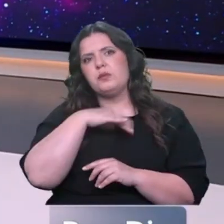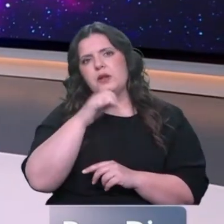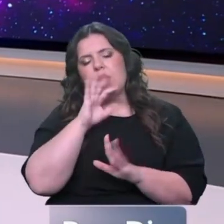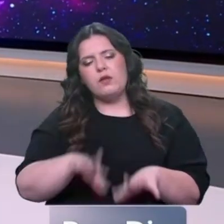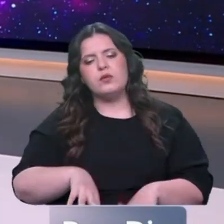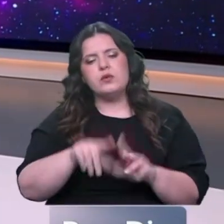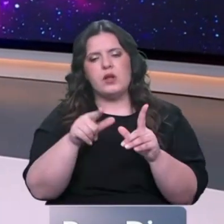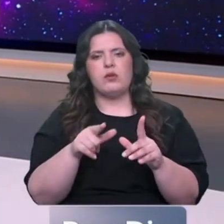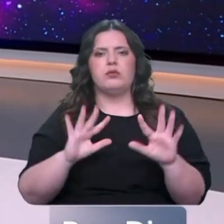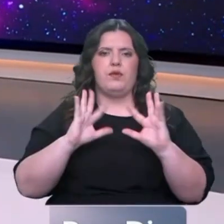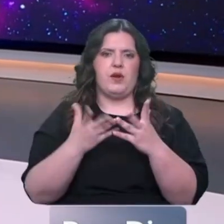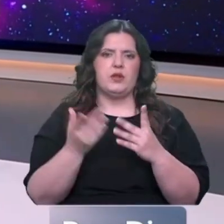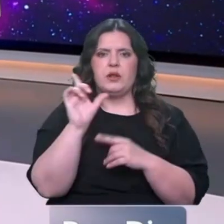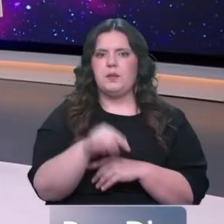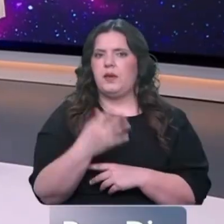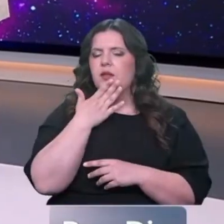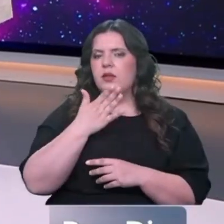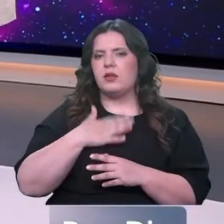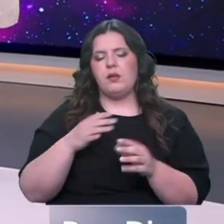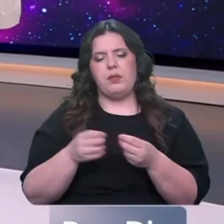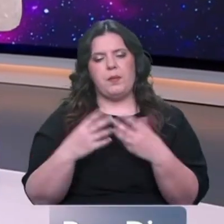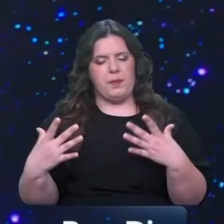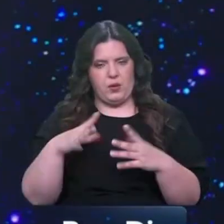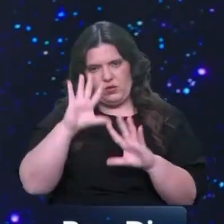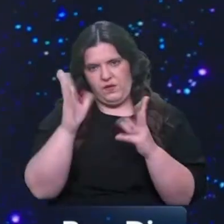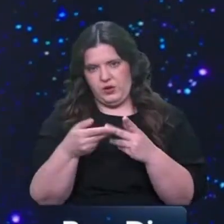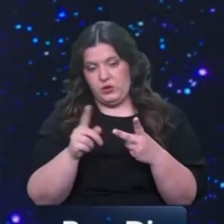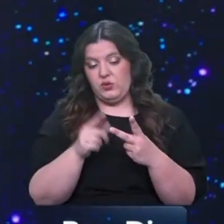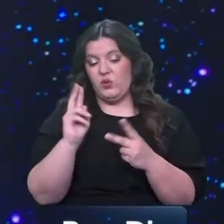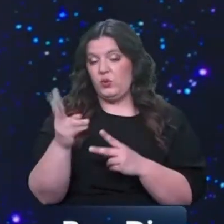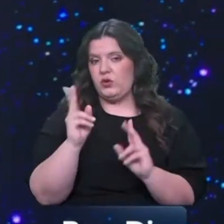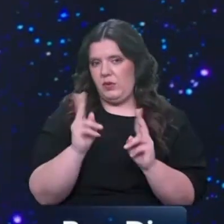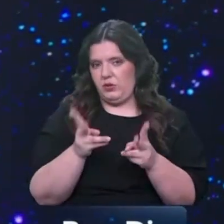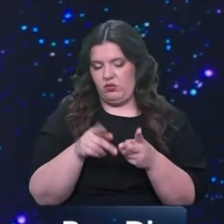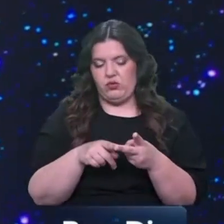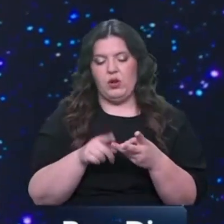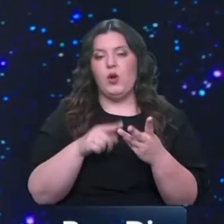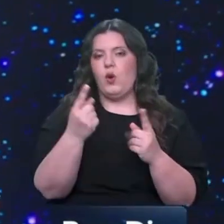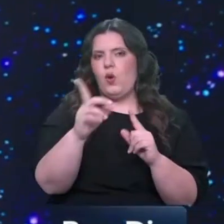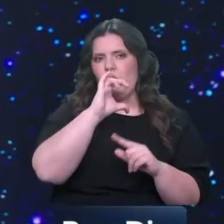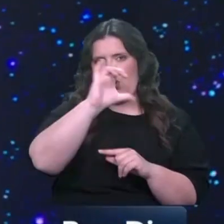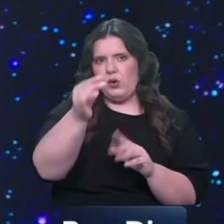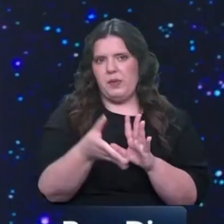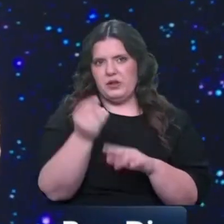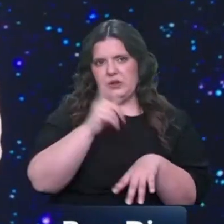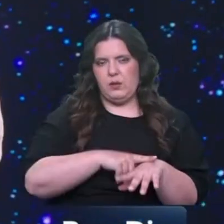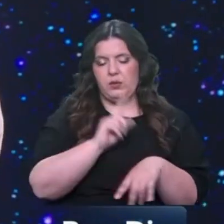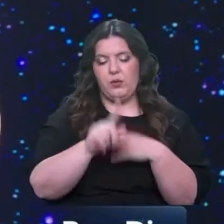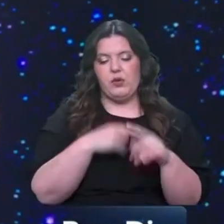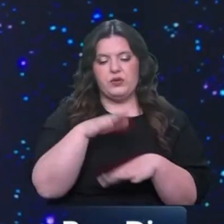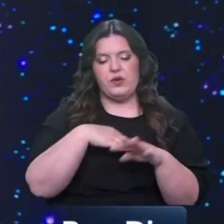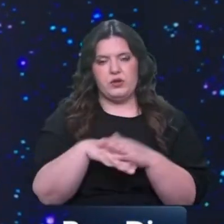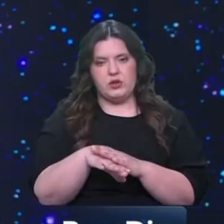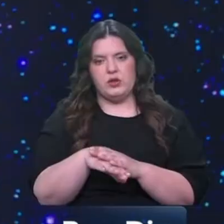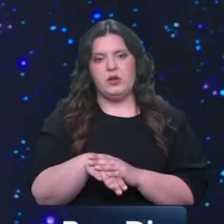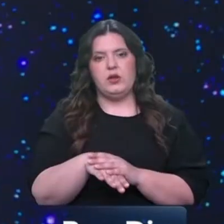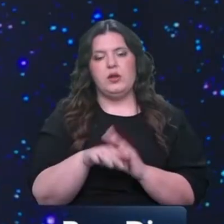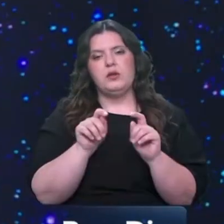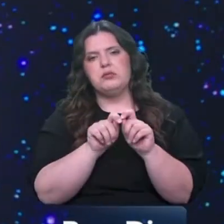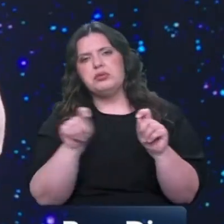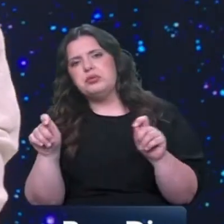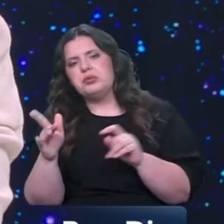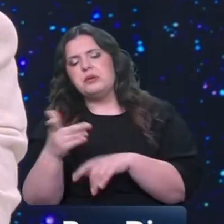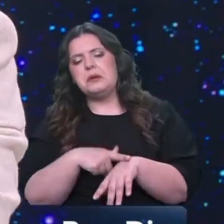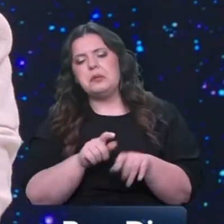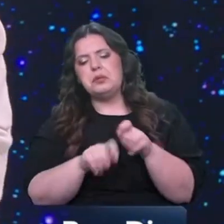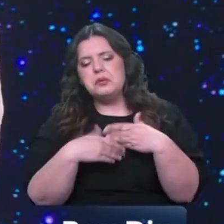evolução do universo, e isso também nos dá uma expansão do universo. Portanto, são dois métodos, um mais distante no tempo e depois faz uma inferição ao longo do